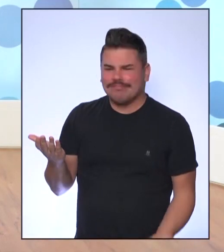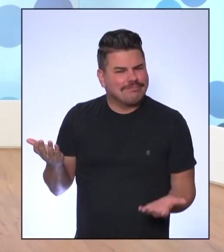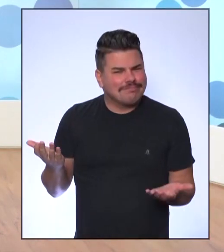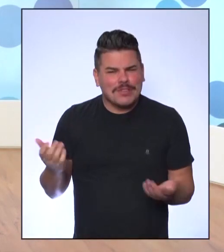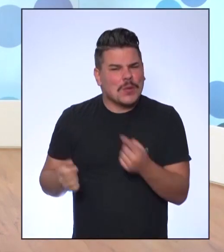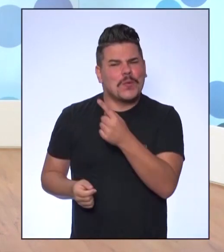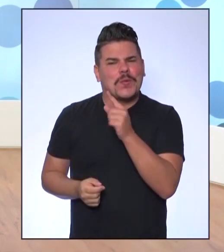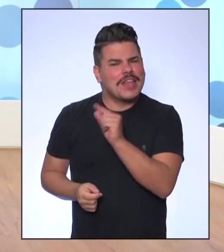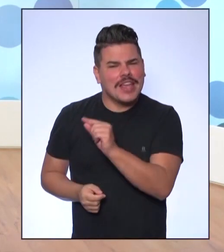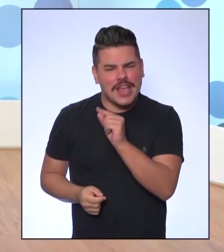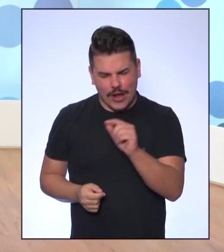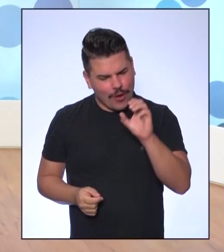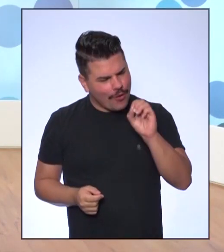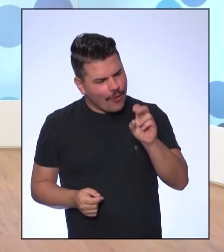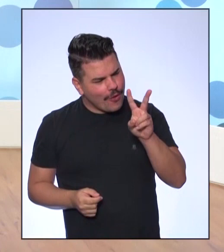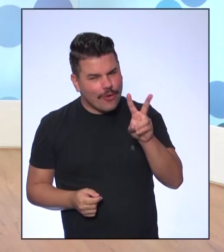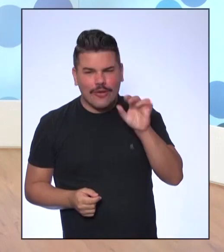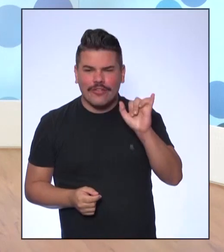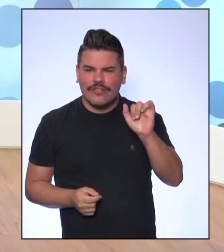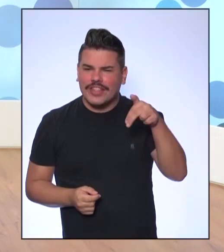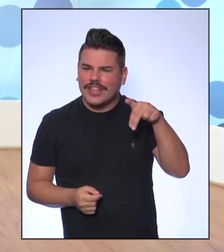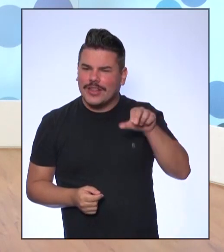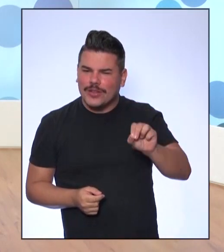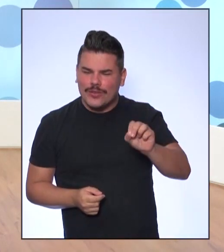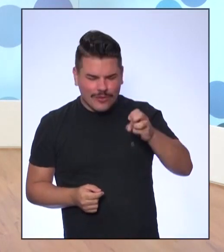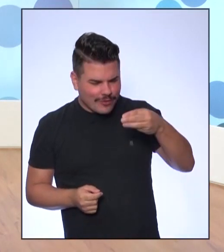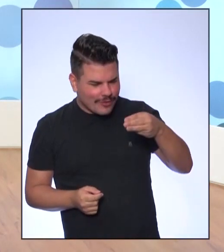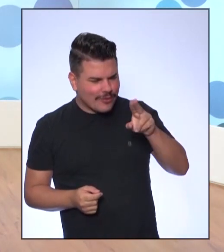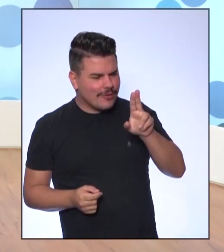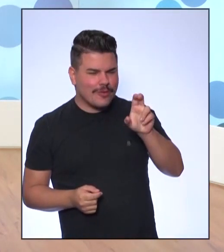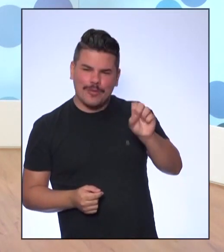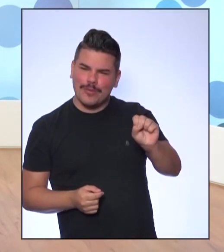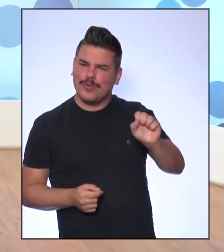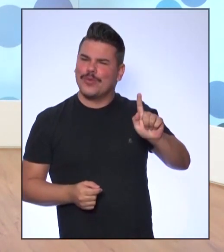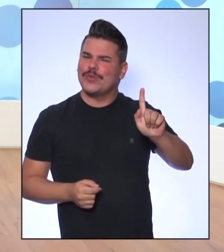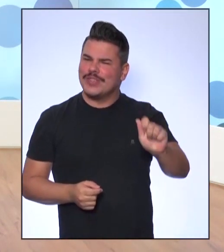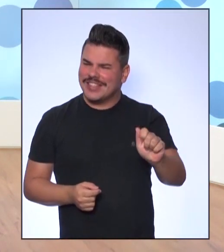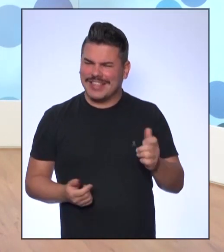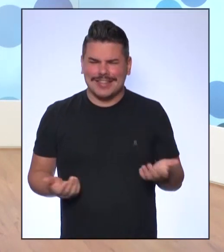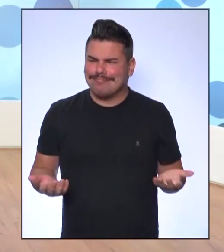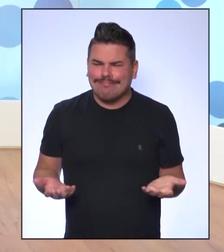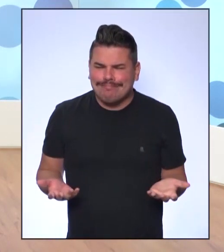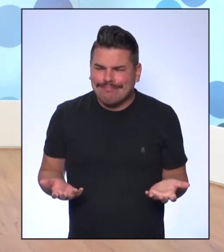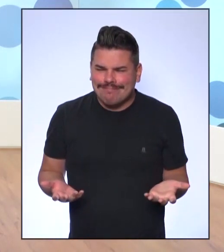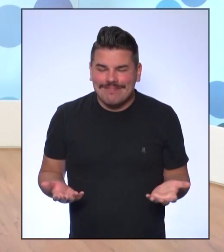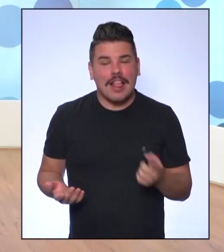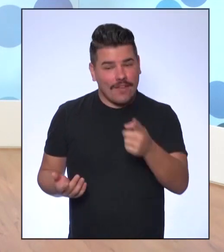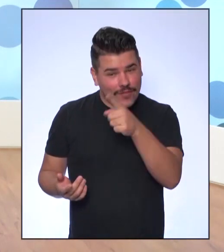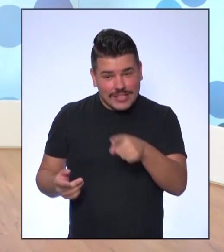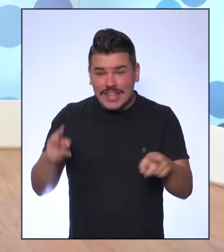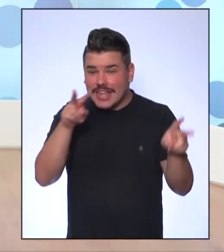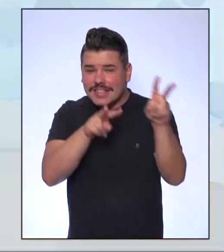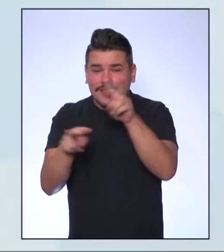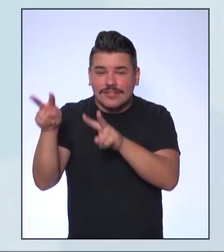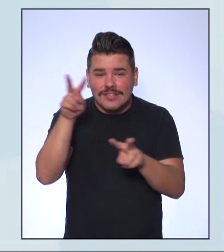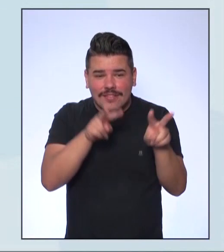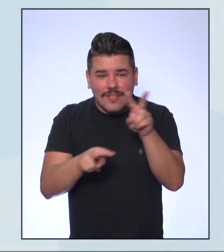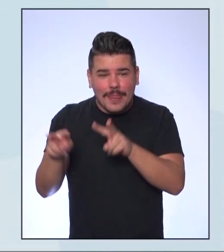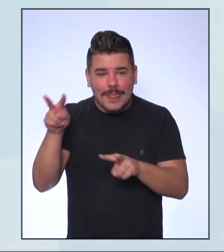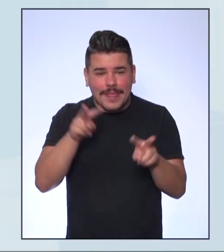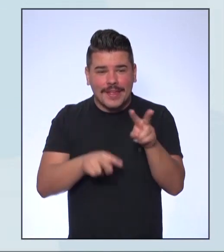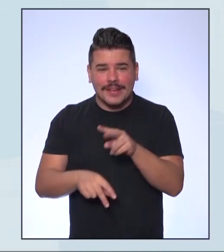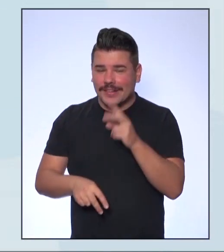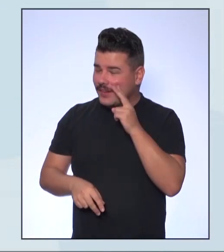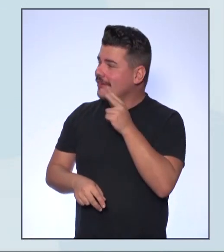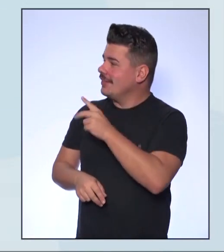coisa comum, será? Ouvindo musga. Pois Sim. bem, eu vou pedir para vocês analisarem bastante esse slide, vou pedir para